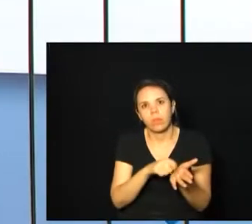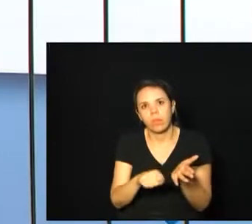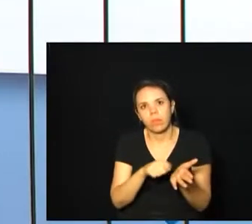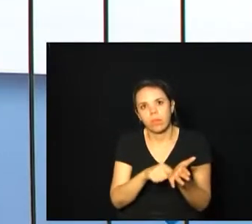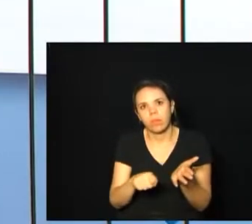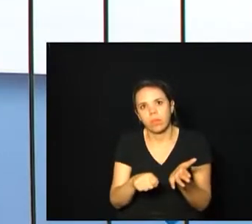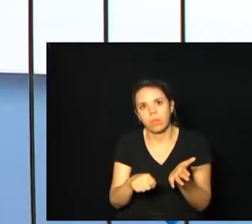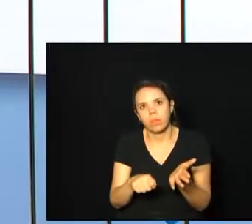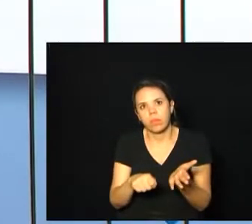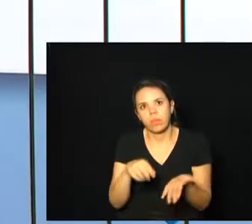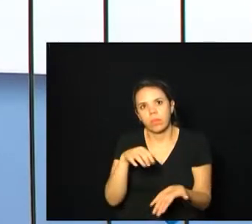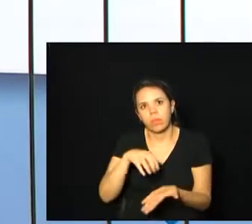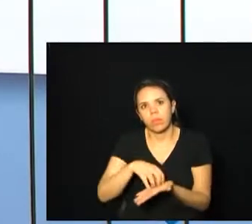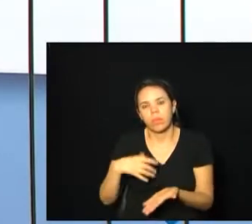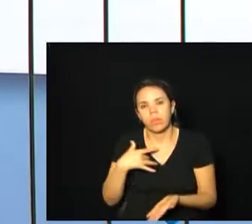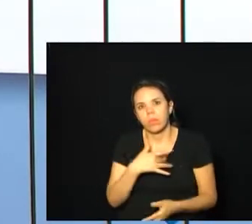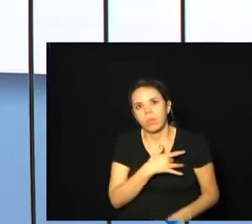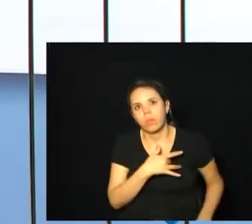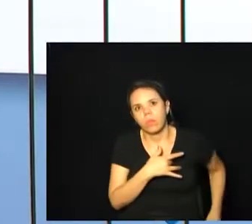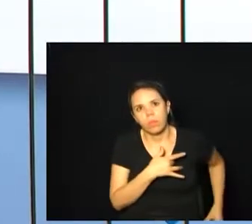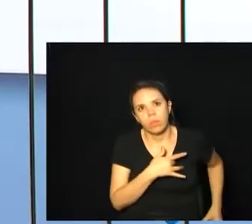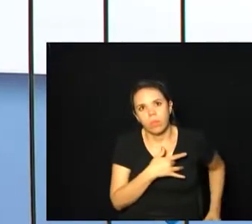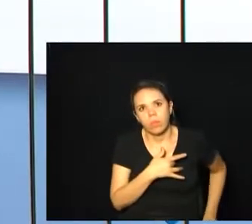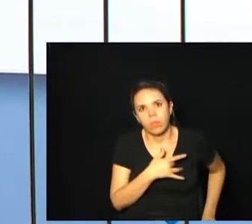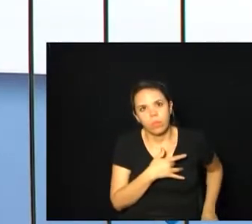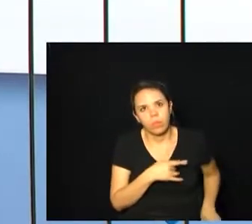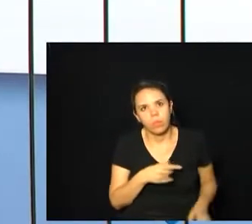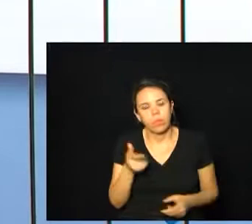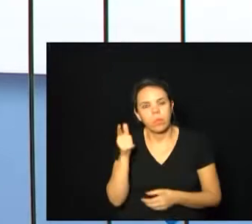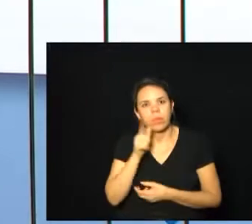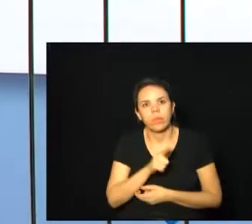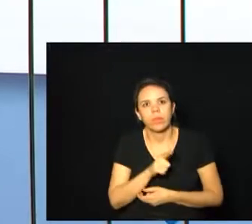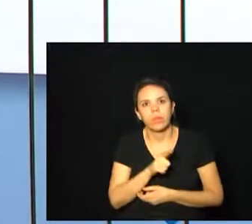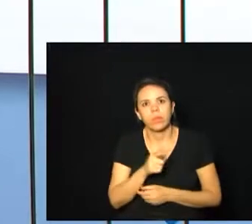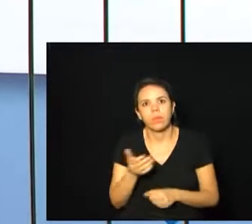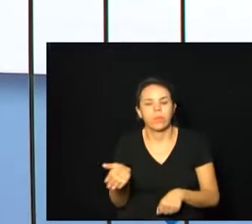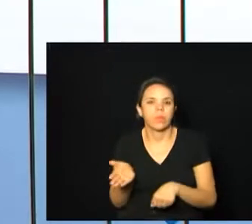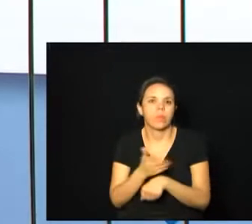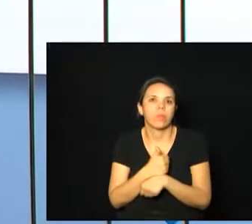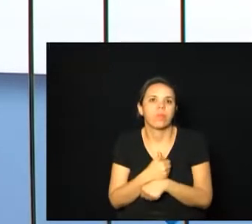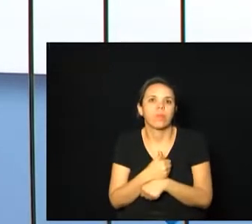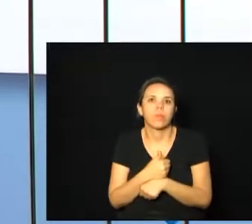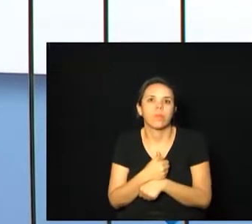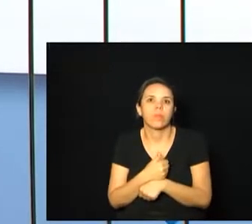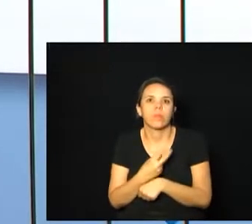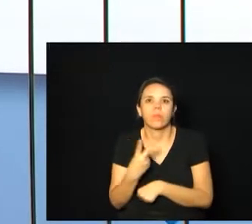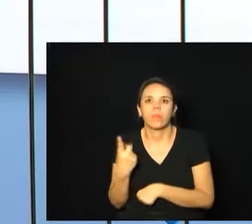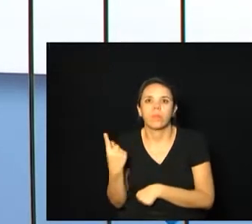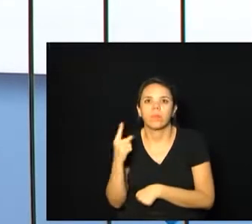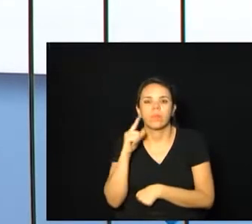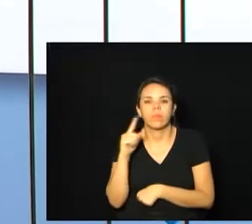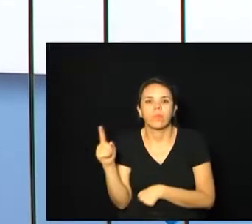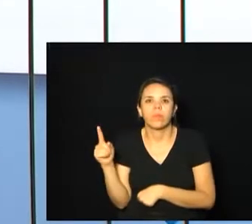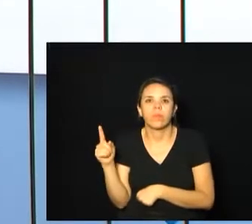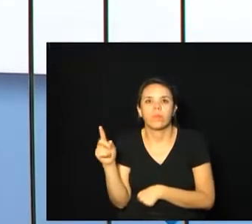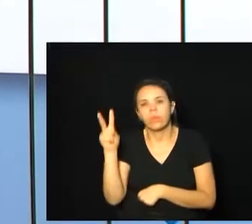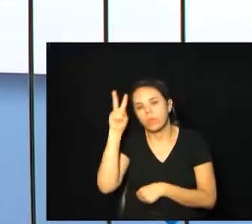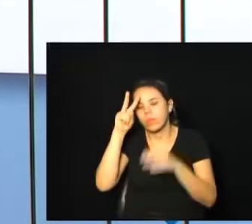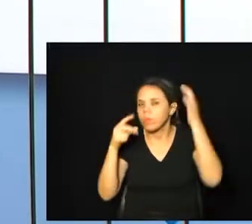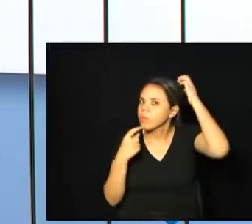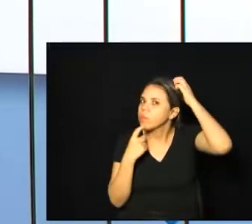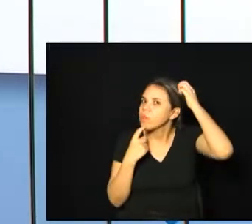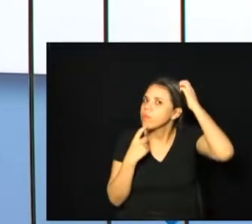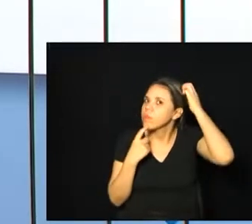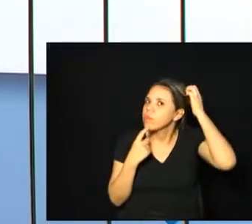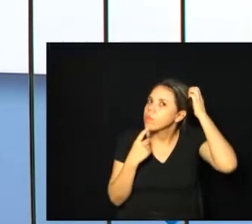dado lá no centro de saúde. Ali mesmo você vai conseguir antecipar em 21 dias. Lembrando que